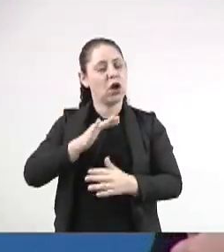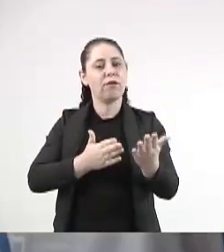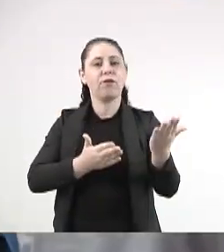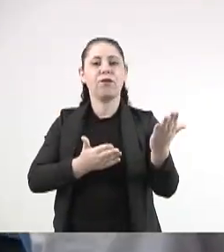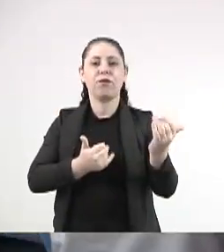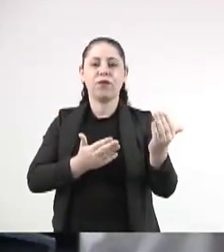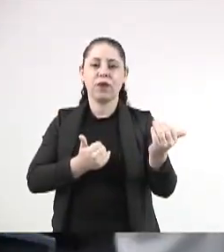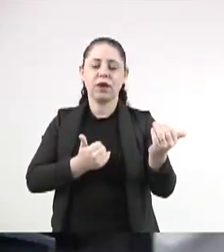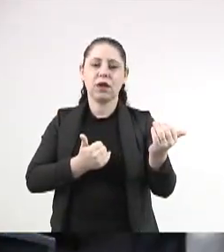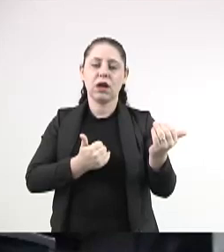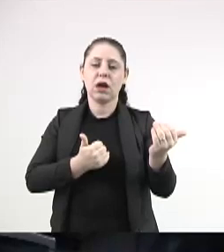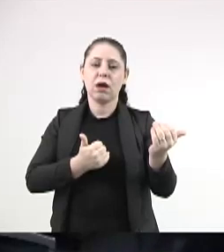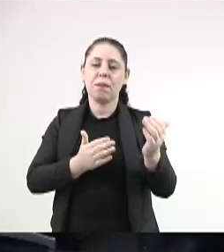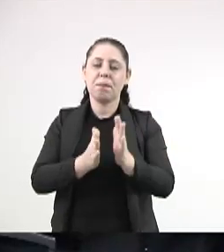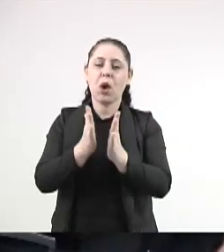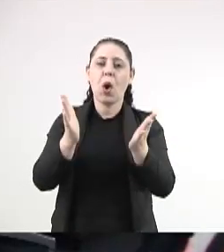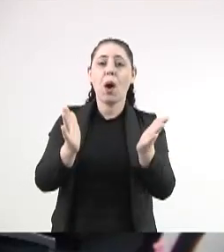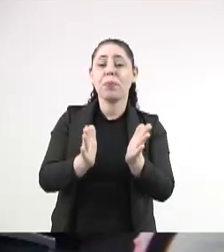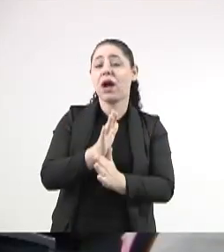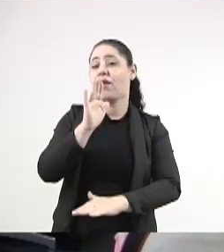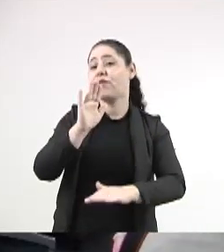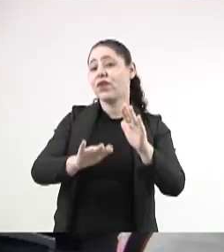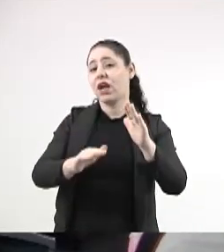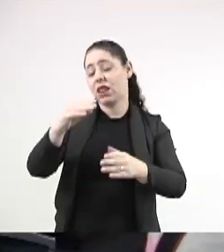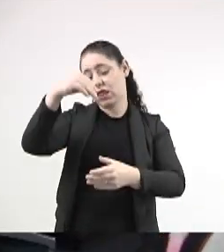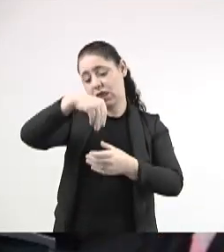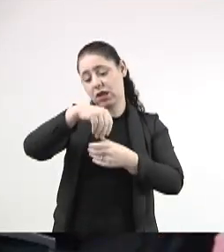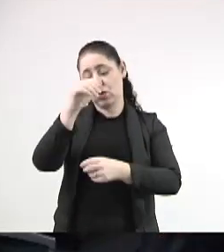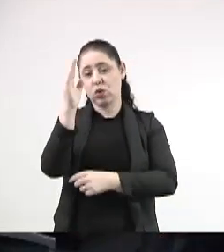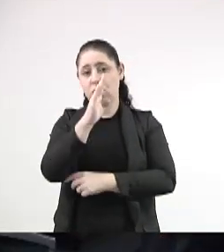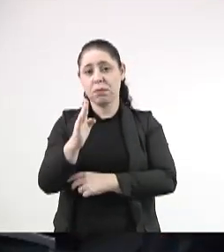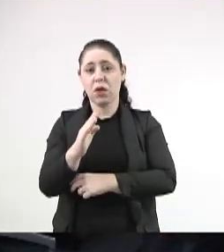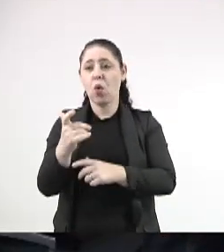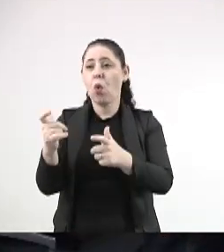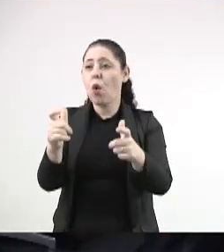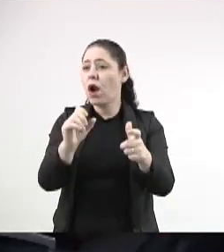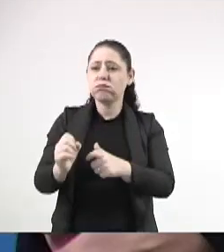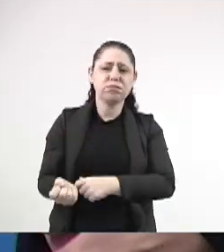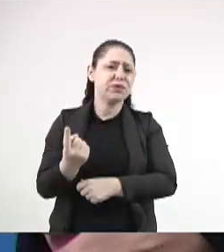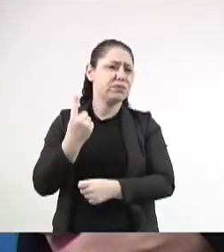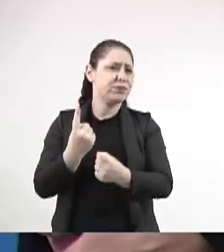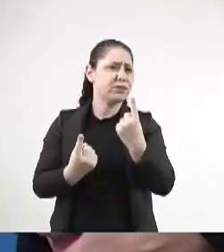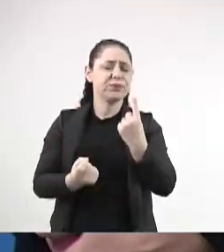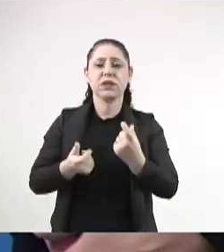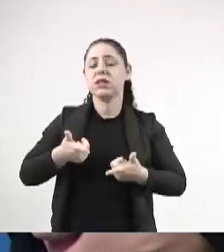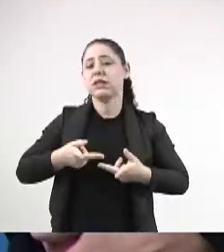adolescentes em situação de vulnerabilidade social no nosso país, onde esses casos ocorrem